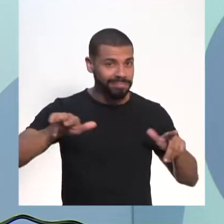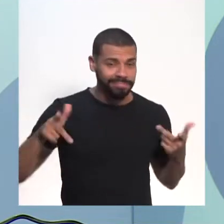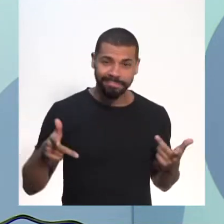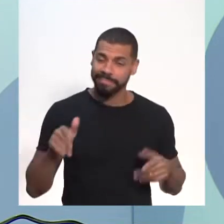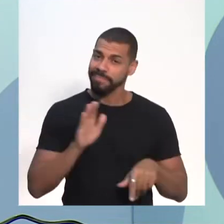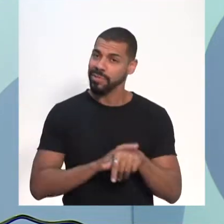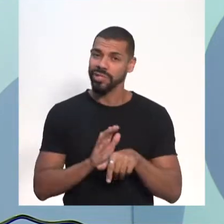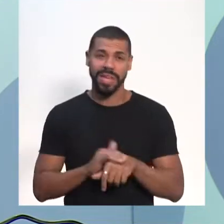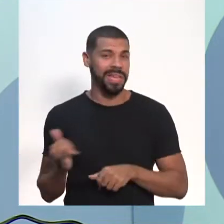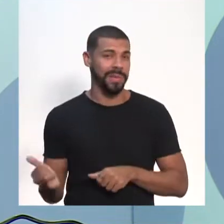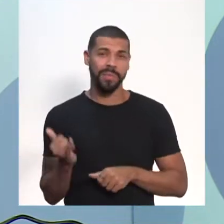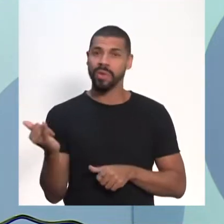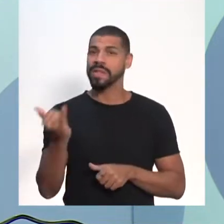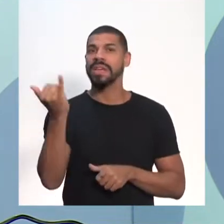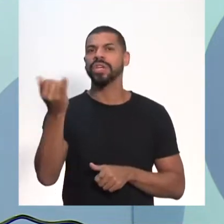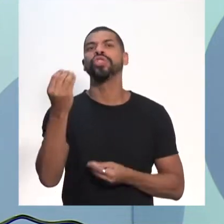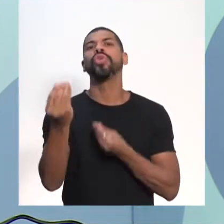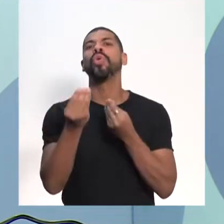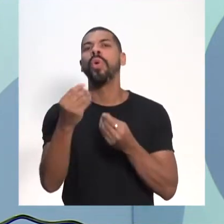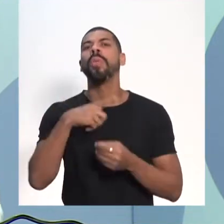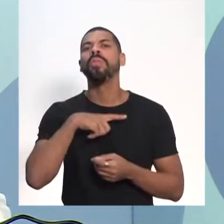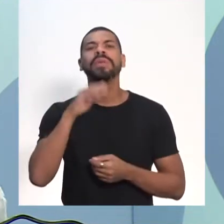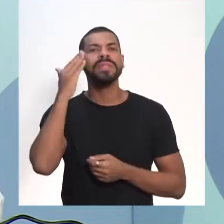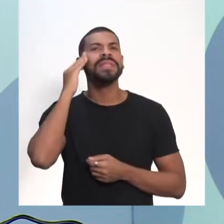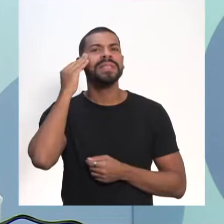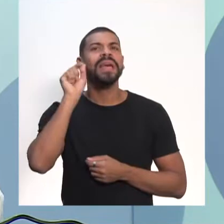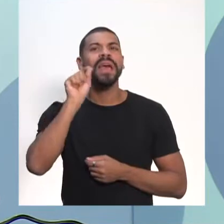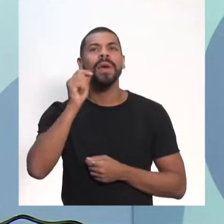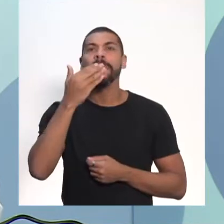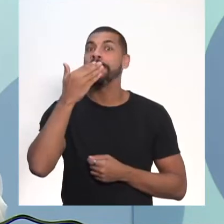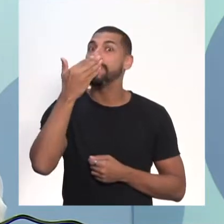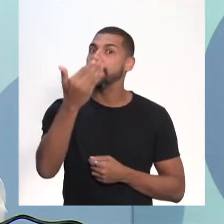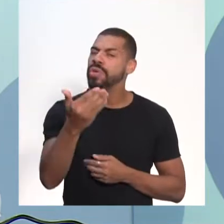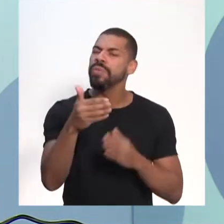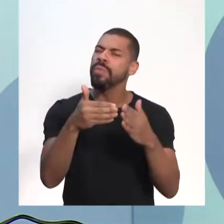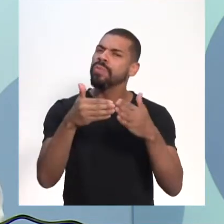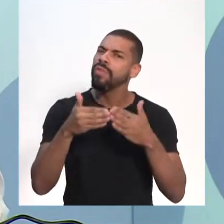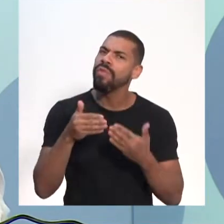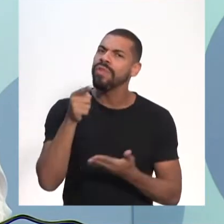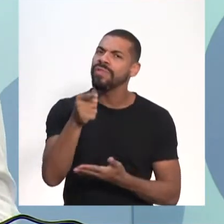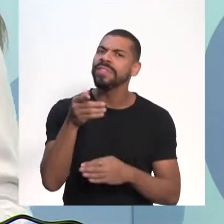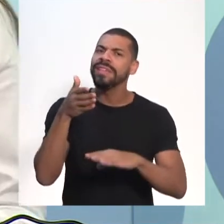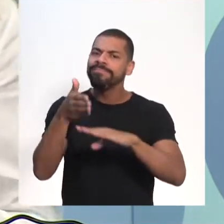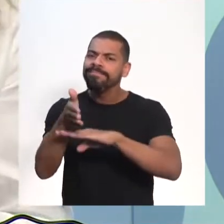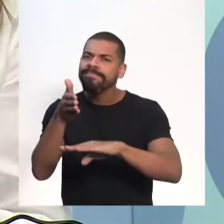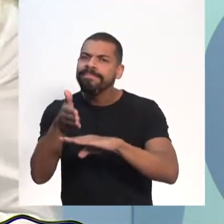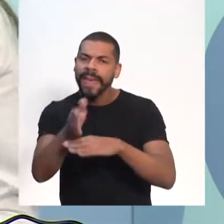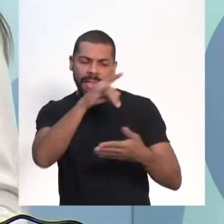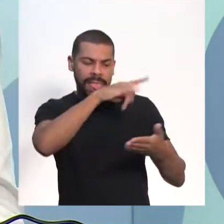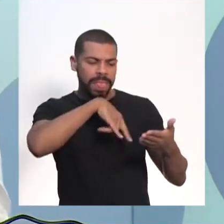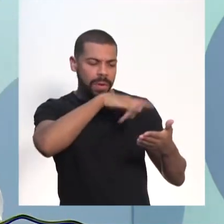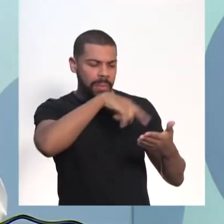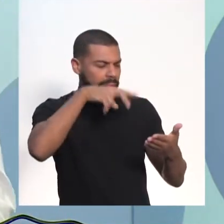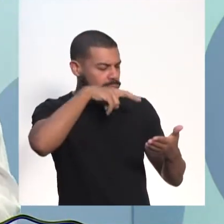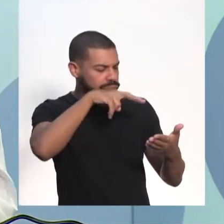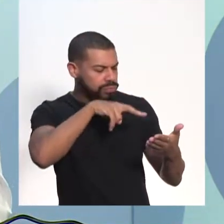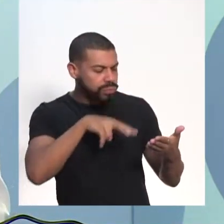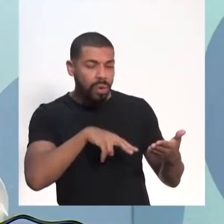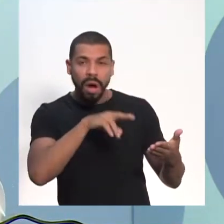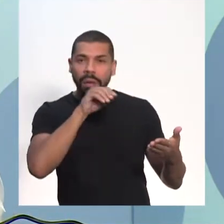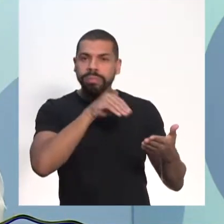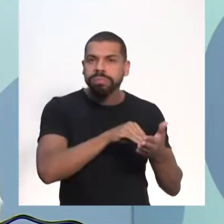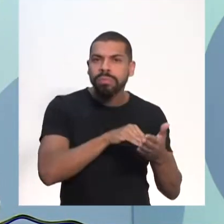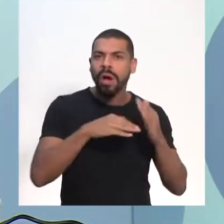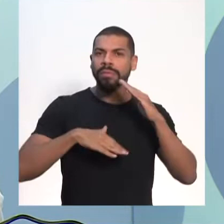isso é muito importante considerar também. Por isso, a gente pede, né, que vocês acessem o documento, as habilidades e